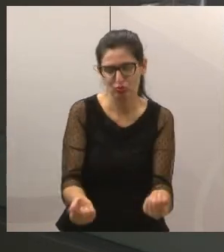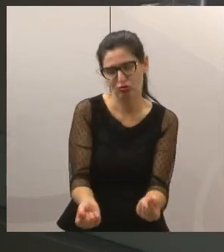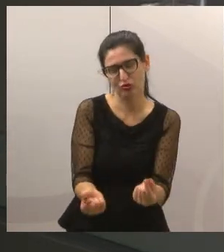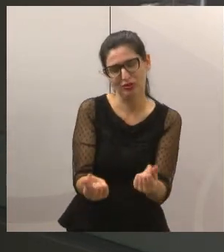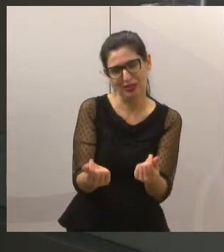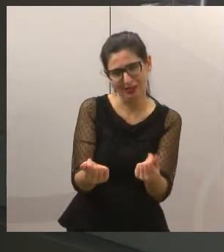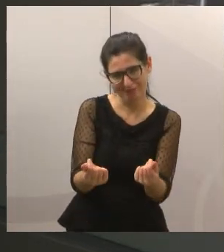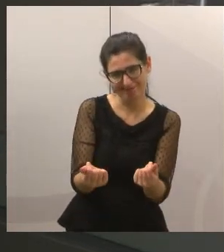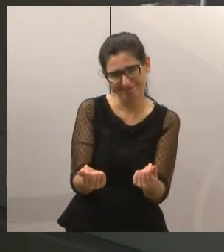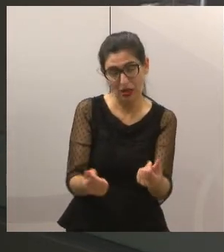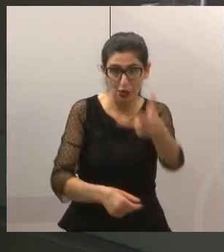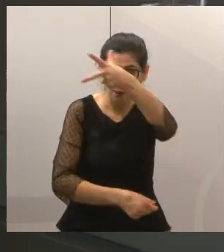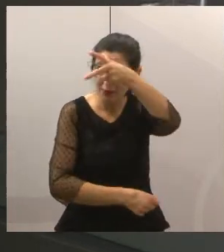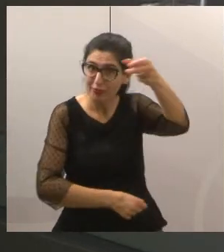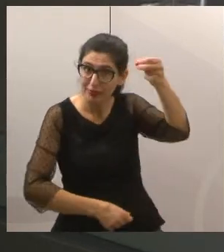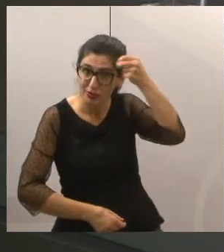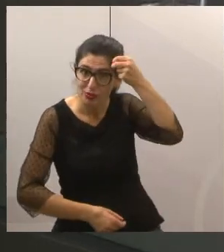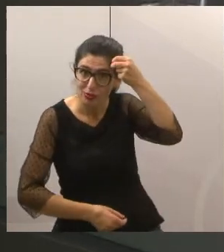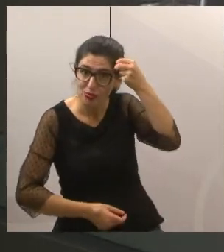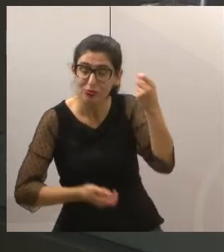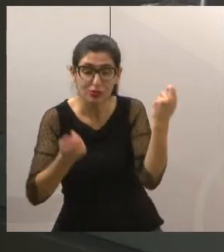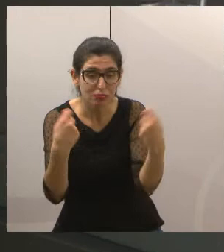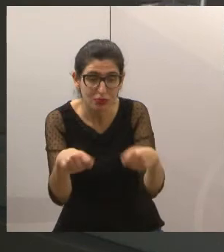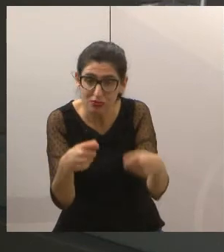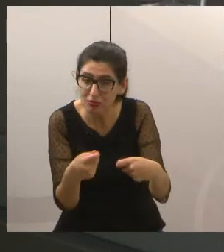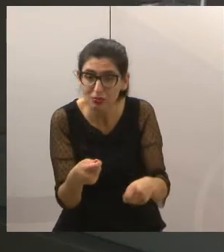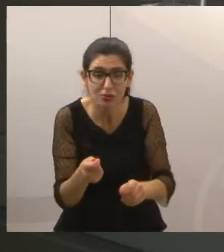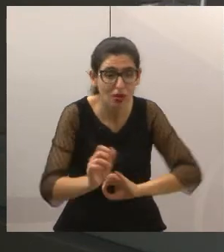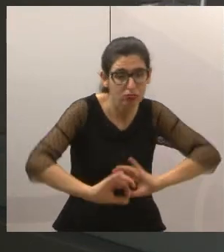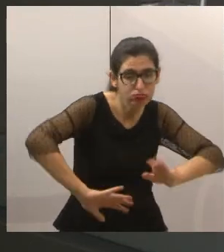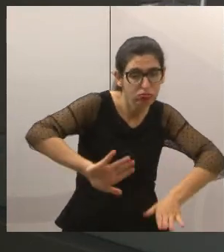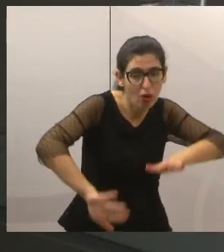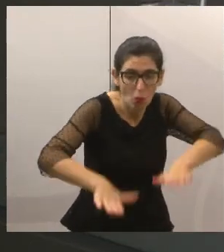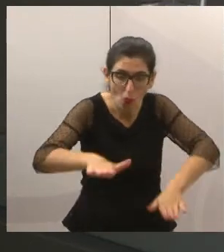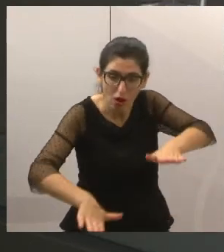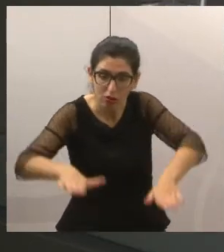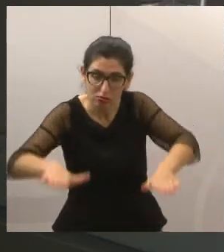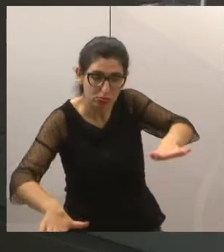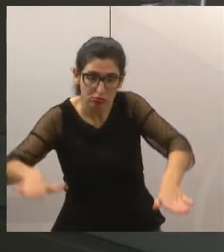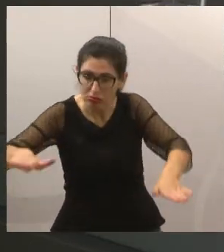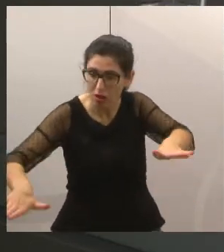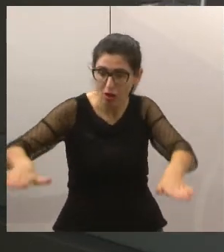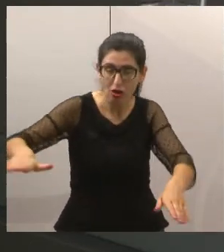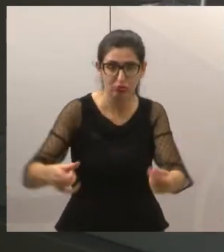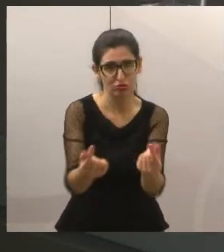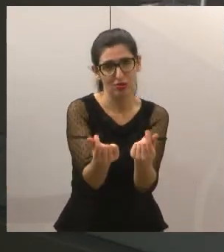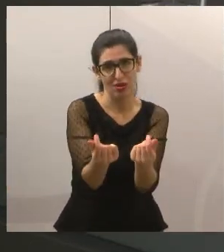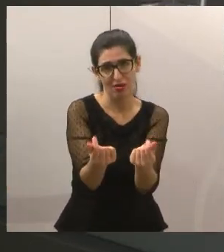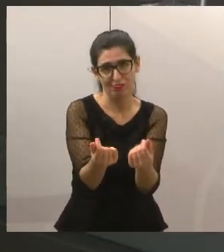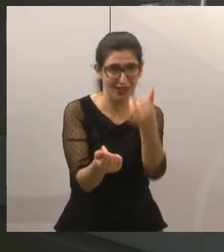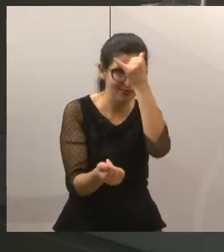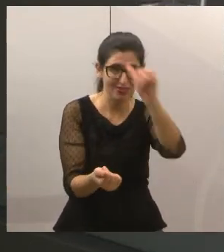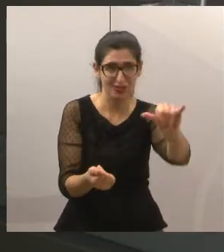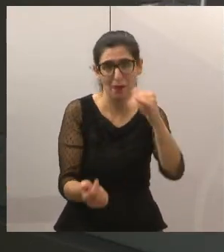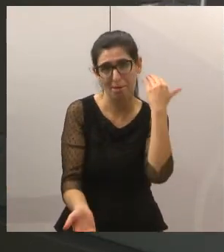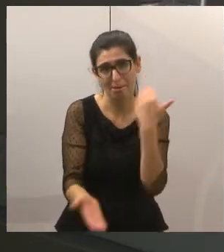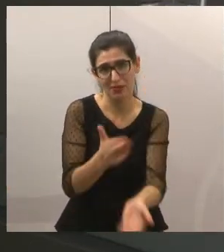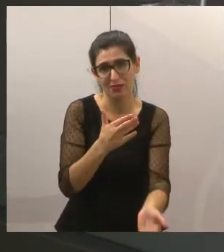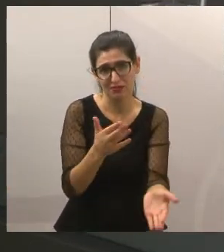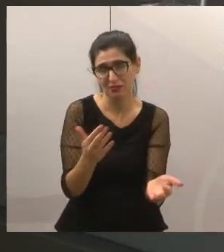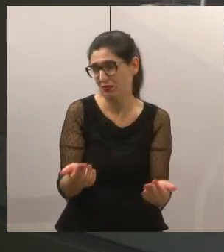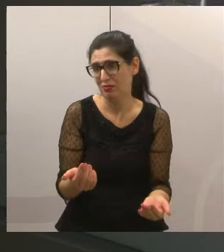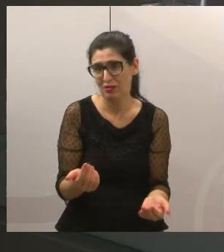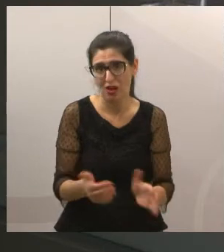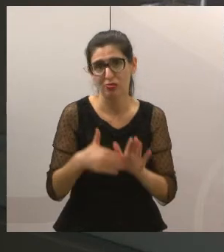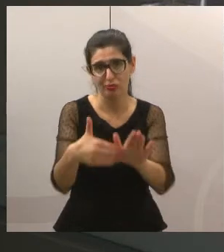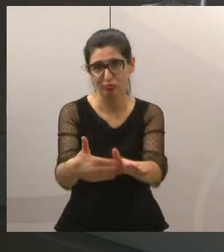Então, às vezes, o prefeito precisa sinalizar esses orçamentos com o olhar para que a gente não feche os serviços. Eu transcorro bastante o estado de